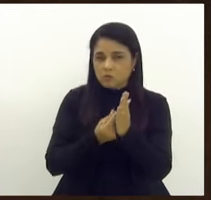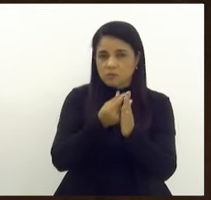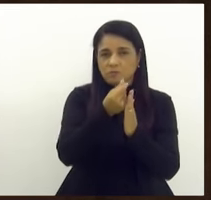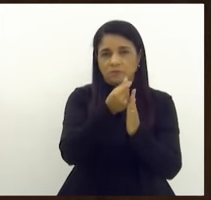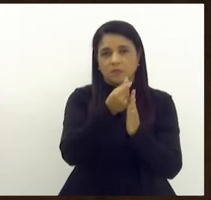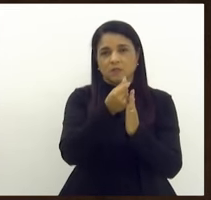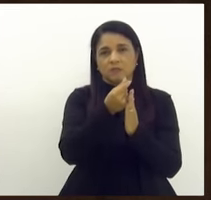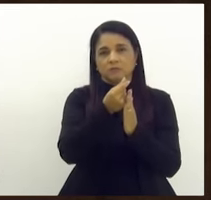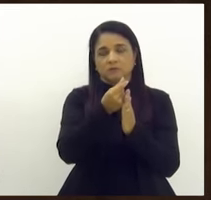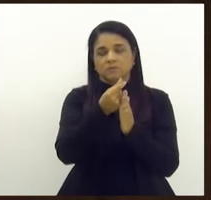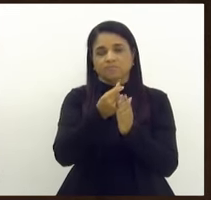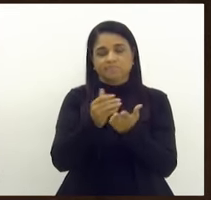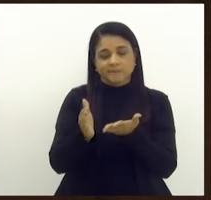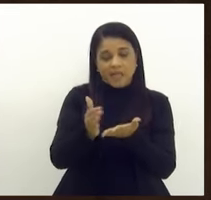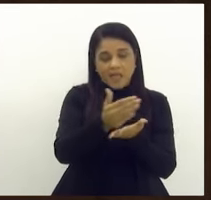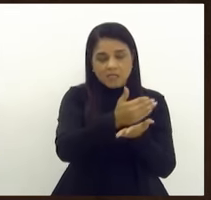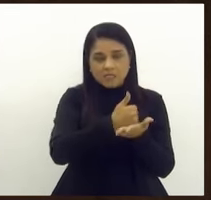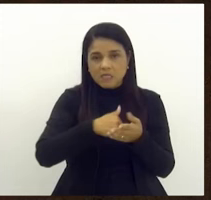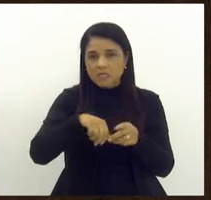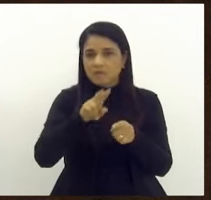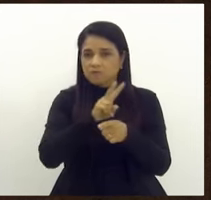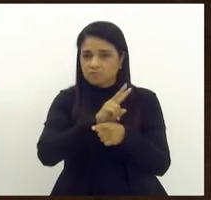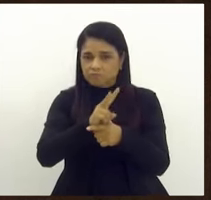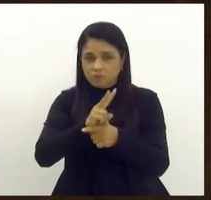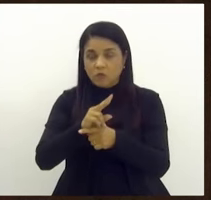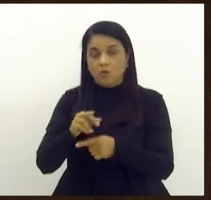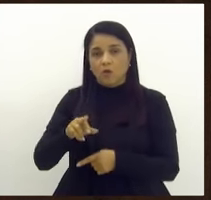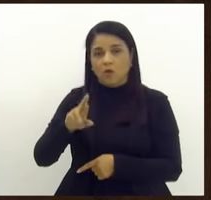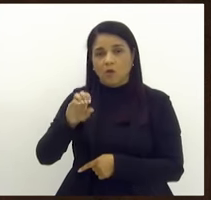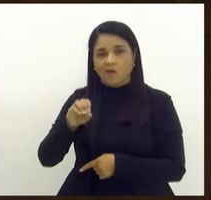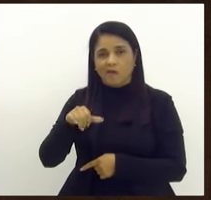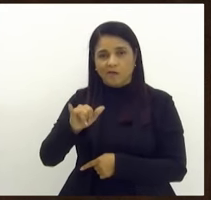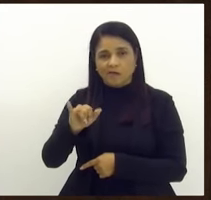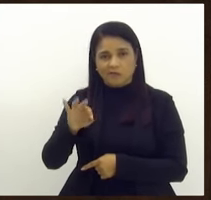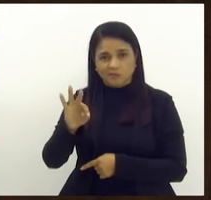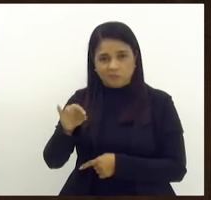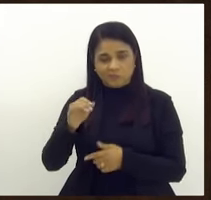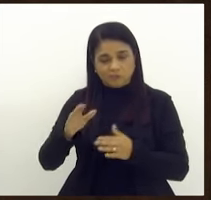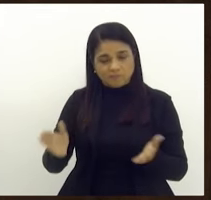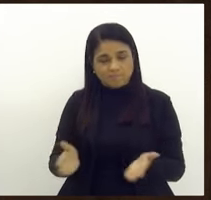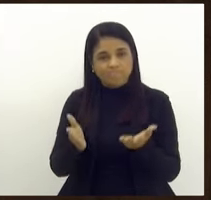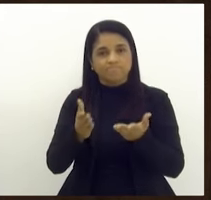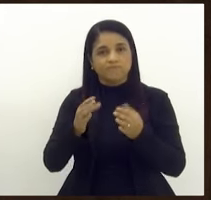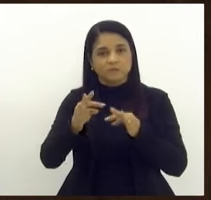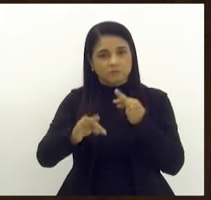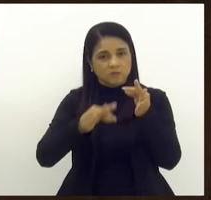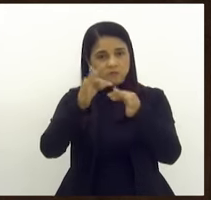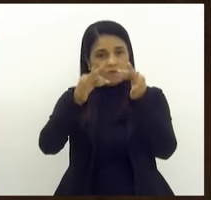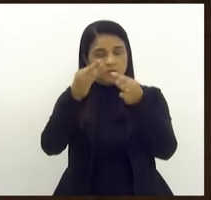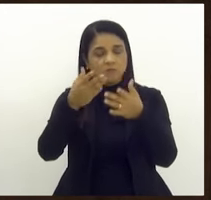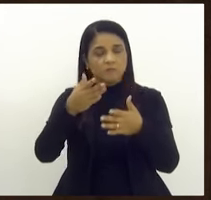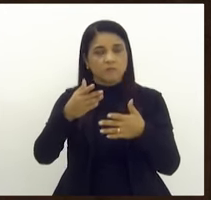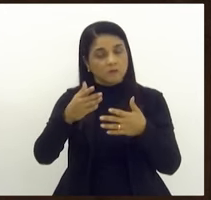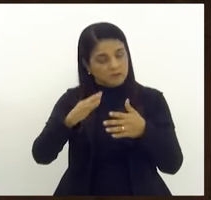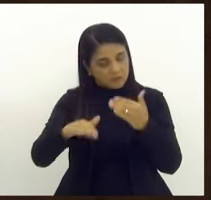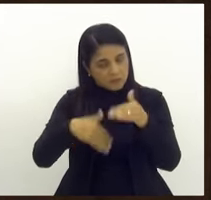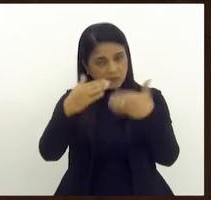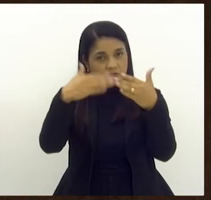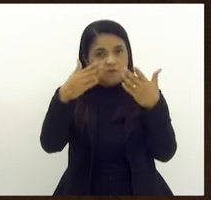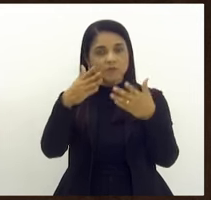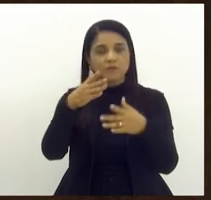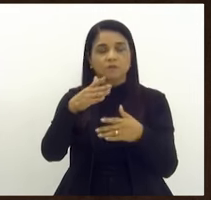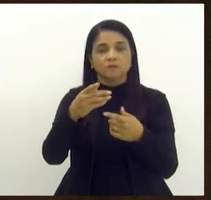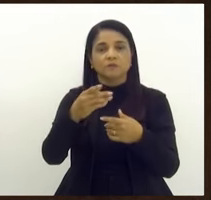volatilidade das receitas oriundas dos royalties do petróleo e financiar o desenvolvimento econômico social do Estado do Rio de Janeiro para quem não